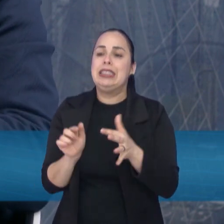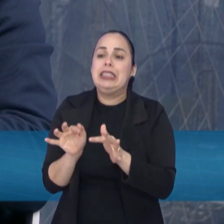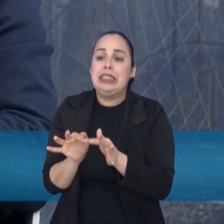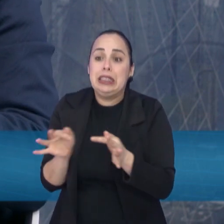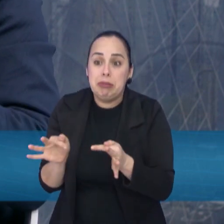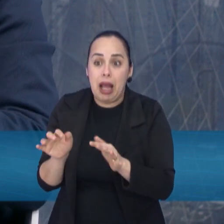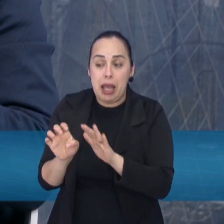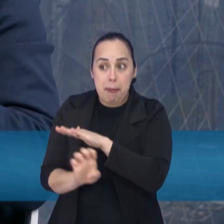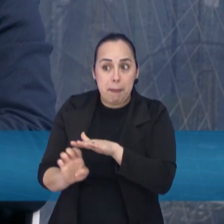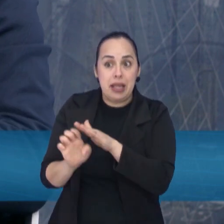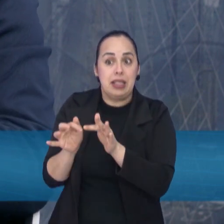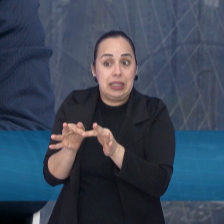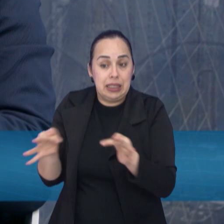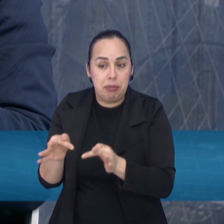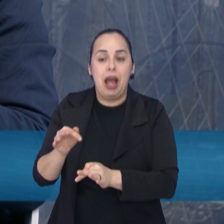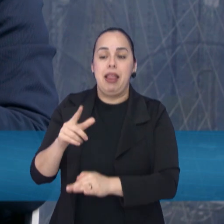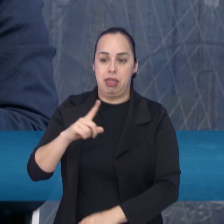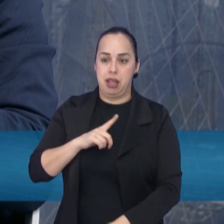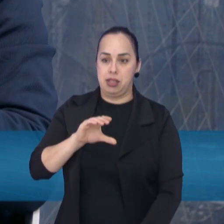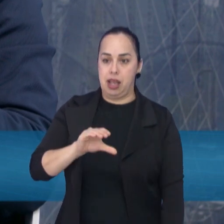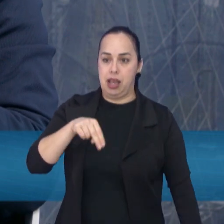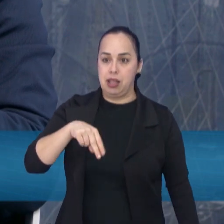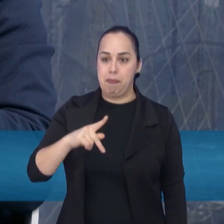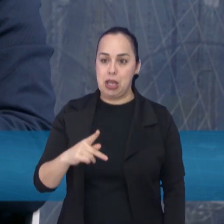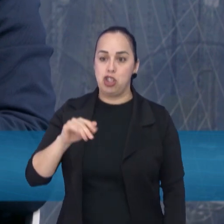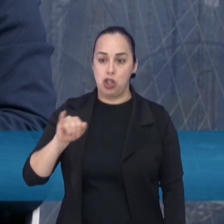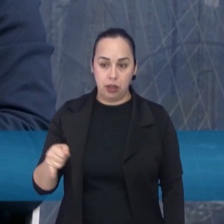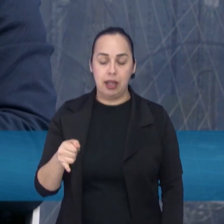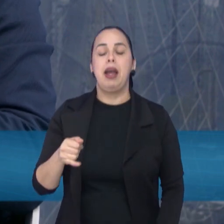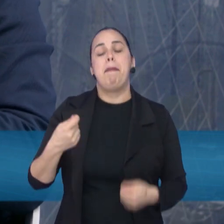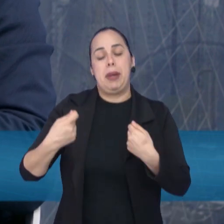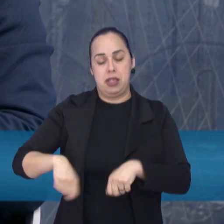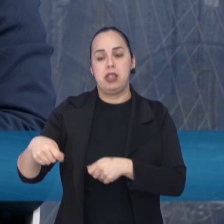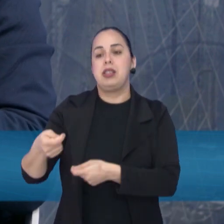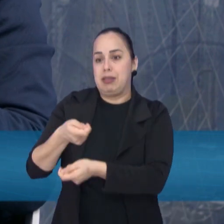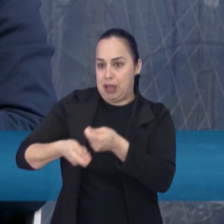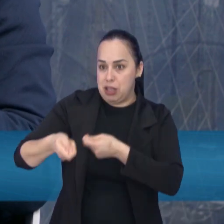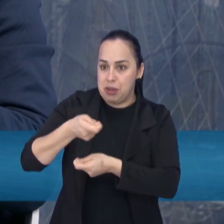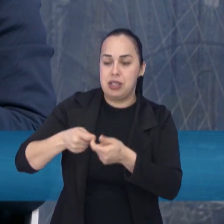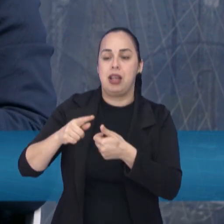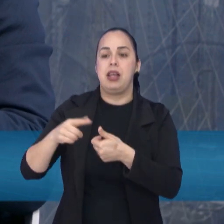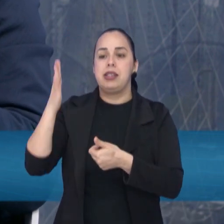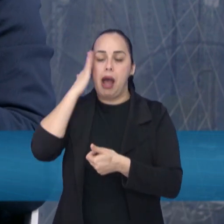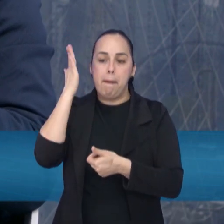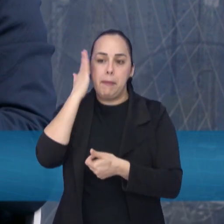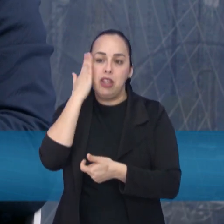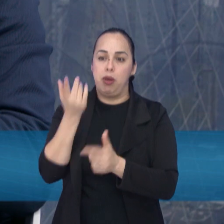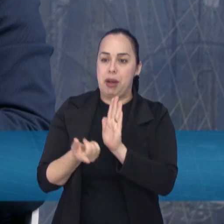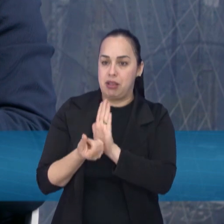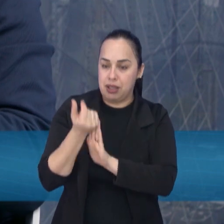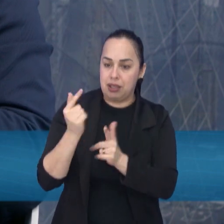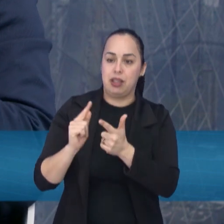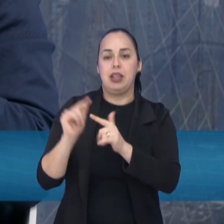uma empresa, você tem um CNPJ e você precisa aprender a administrar esse CNPJ, conhecimento de finanças, de mercado, de